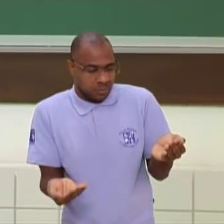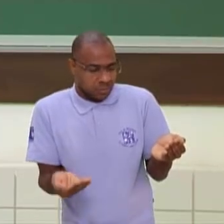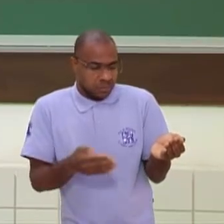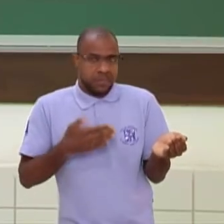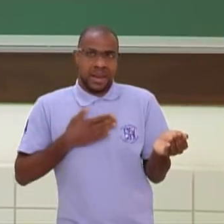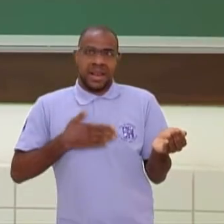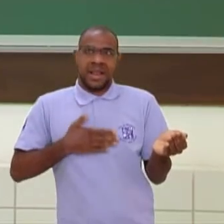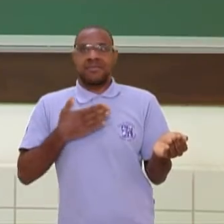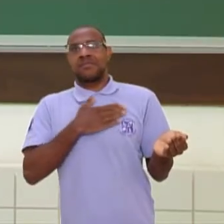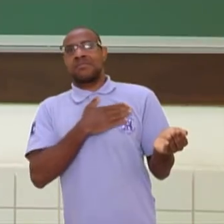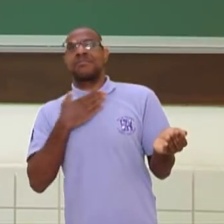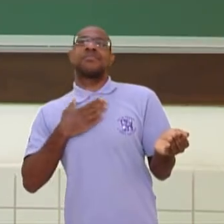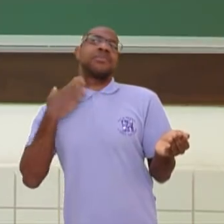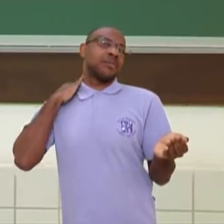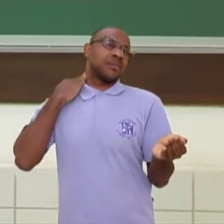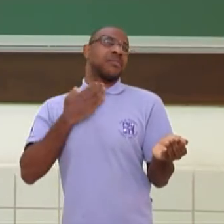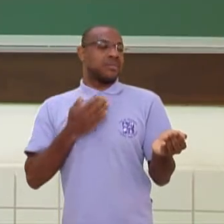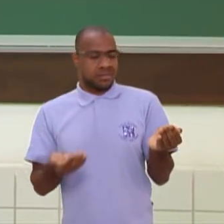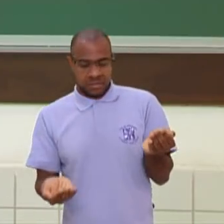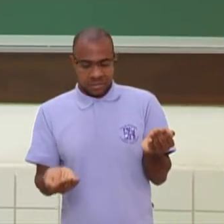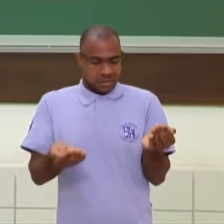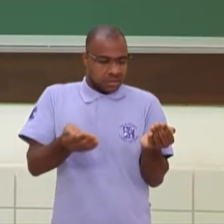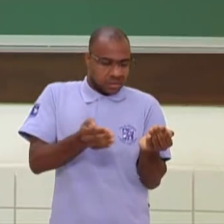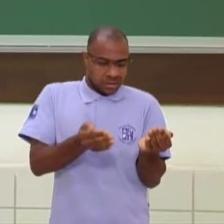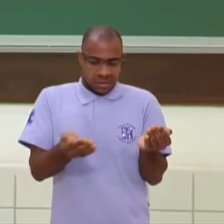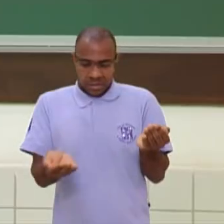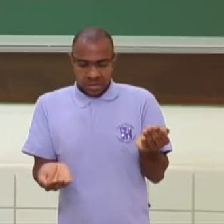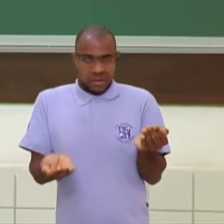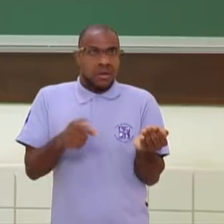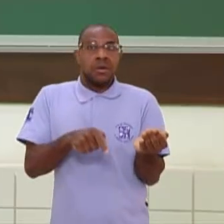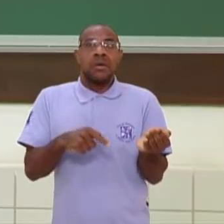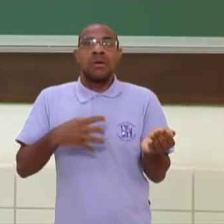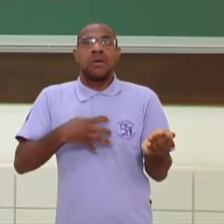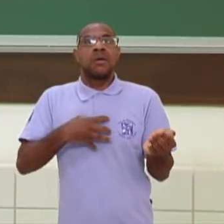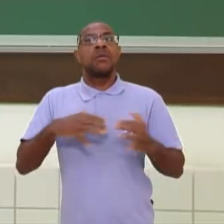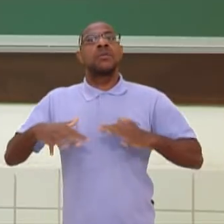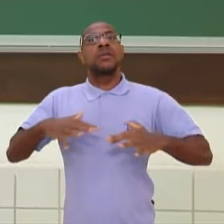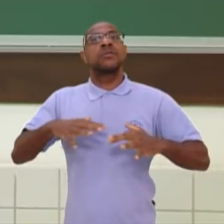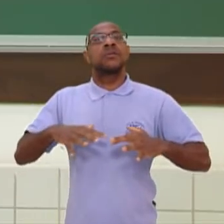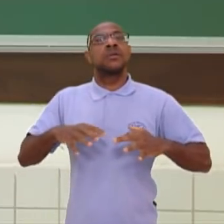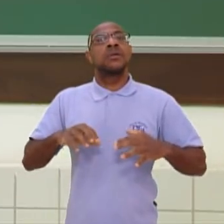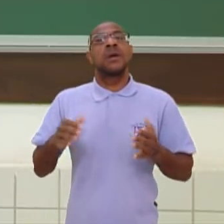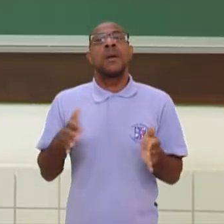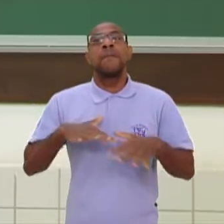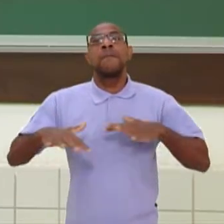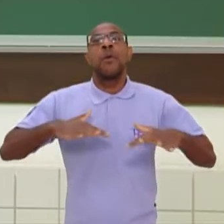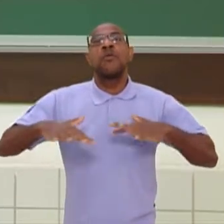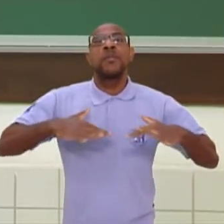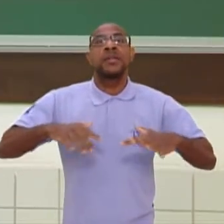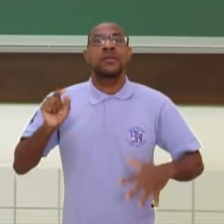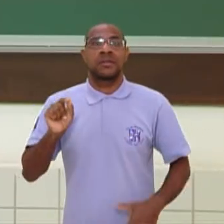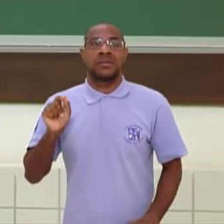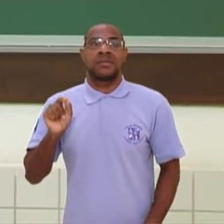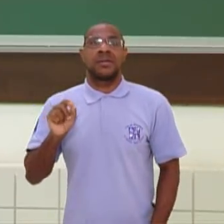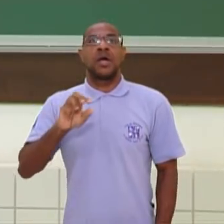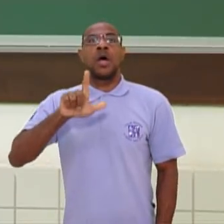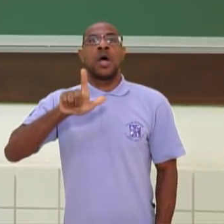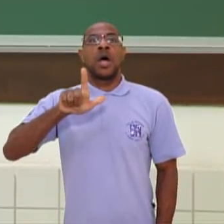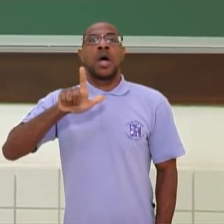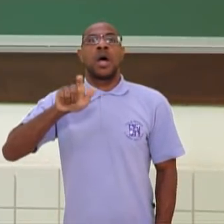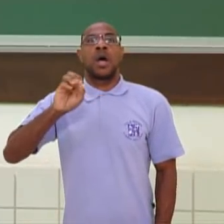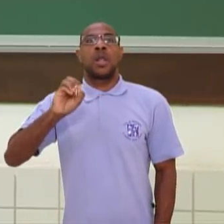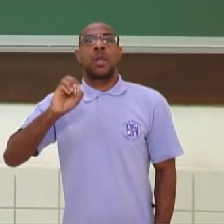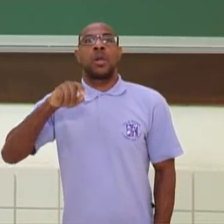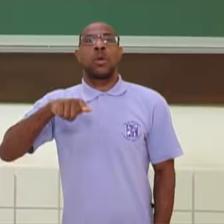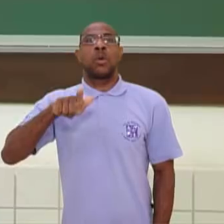rosto, lavar a cabeça. Então, o sentido que você vai ter longitudinal vai fazer o quê? O sentido da movimentação vai gerar o deslocamento. No